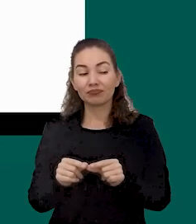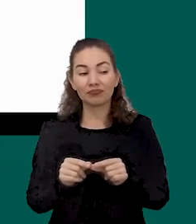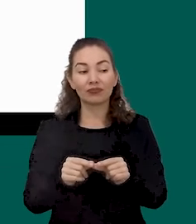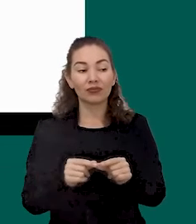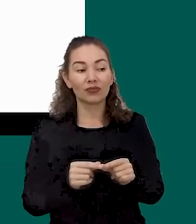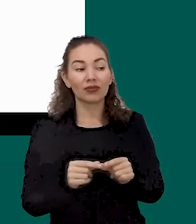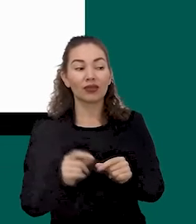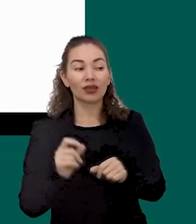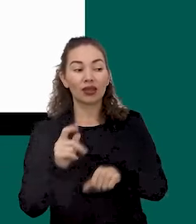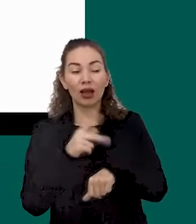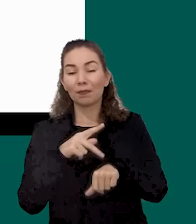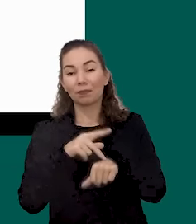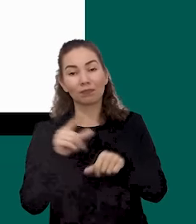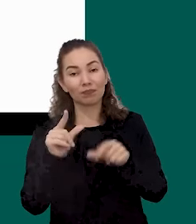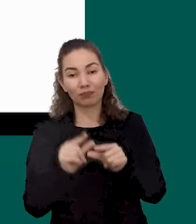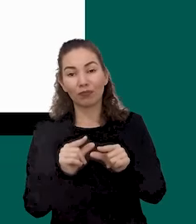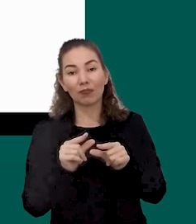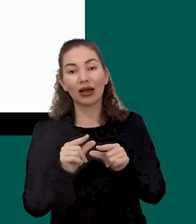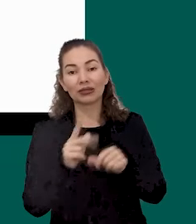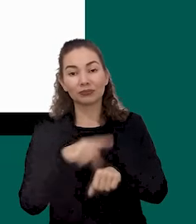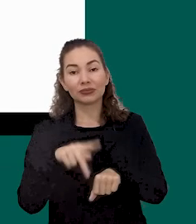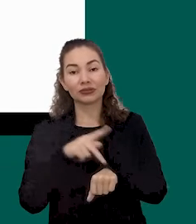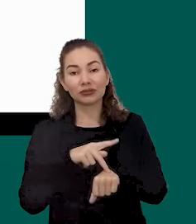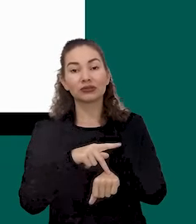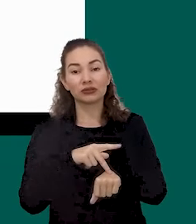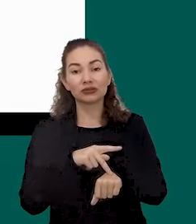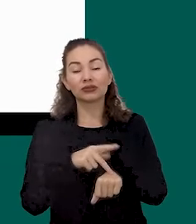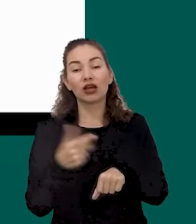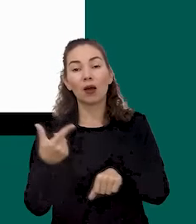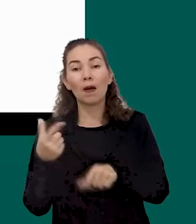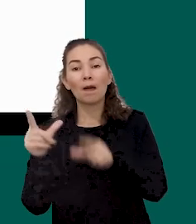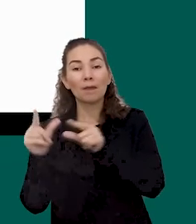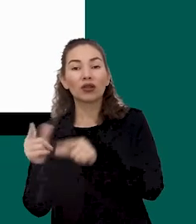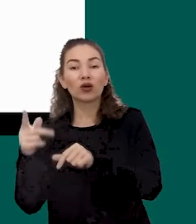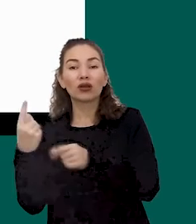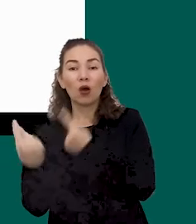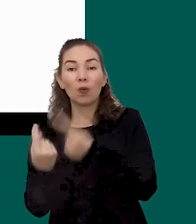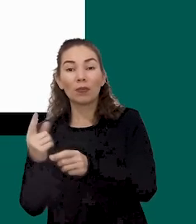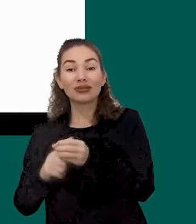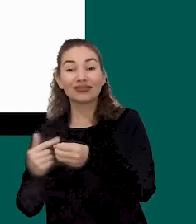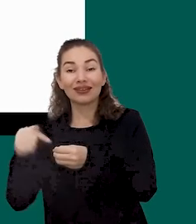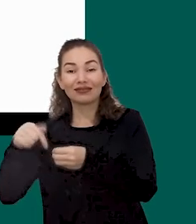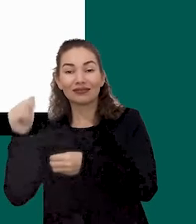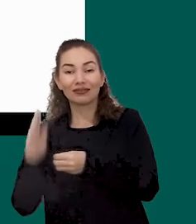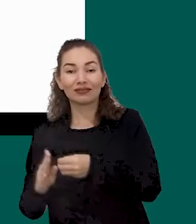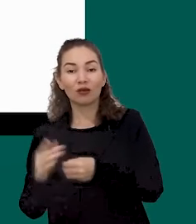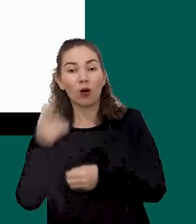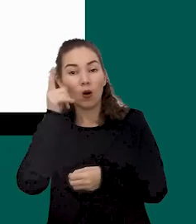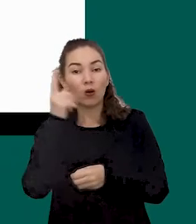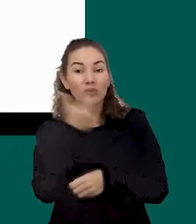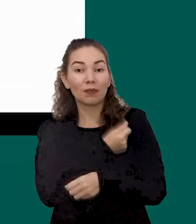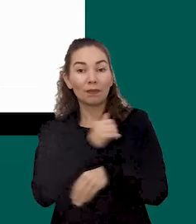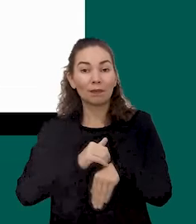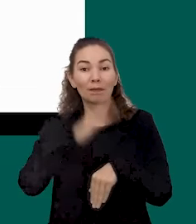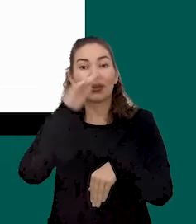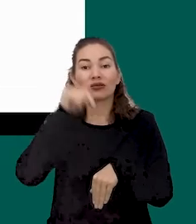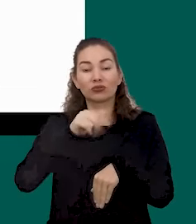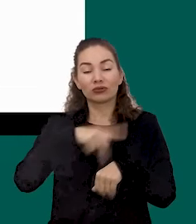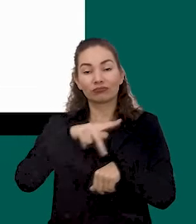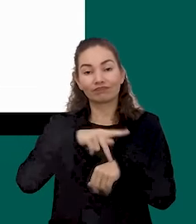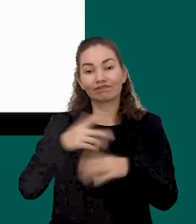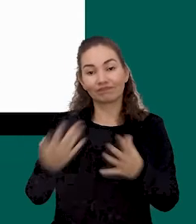absurda maioria dos nossos estados e até menor do que algumas cidades do nosso país, consegue ter um número de vacinação maior do que o nosso